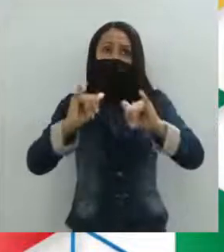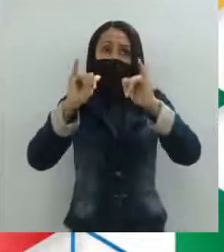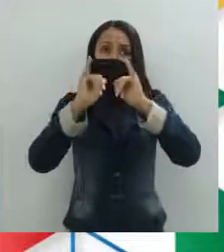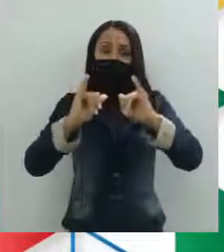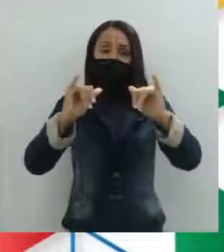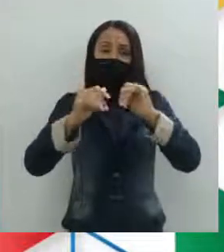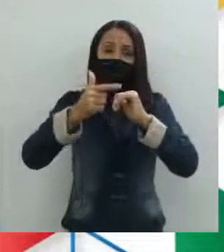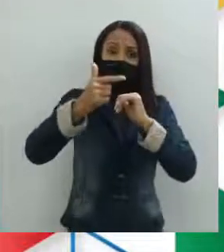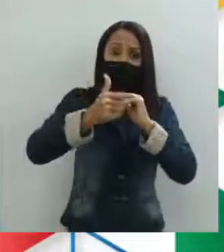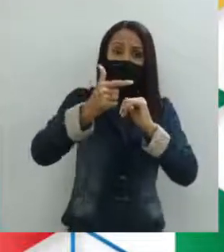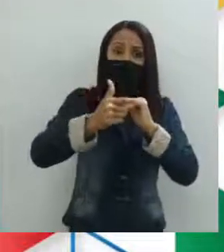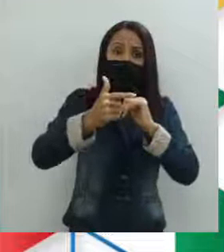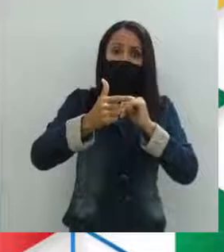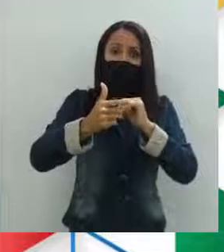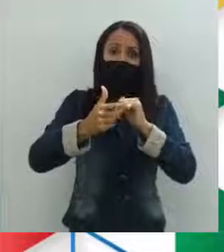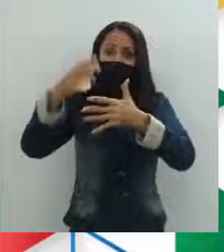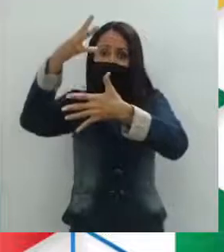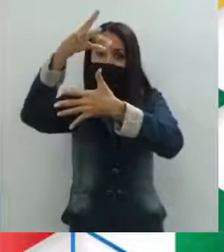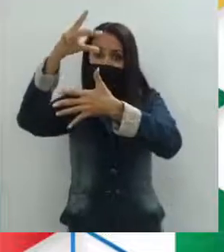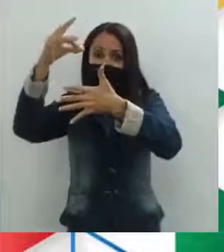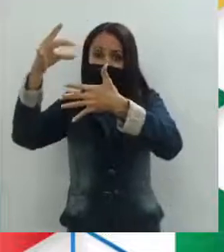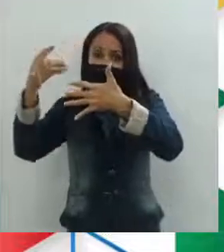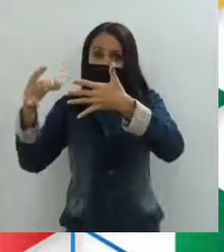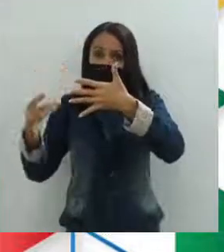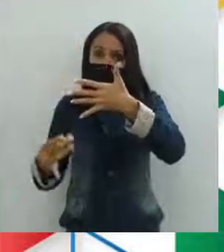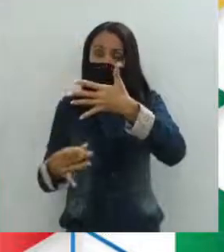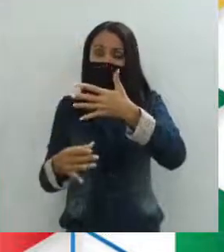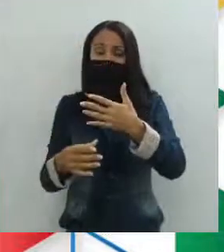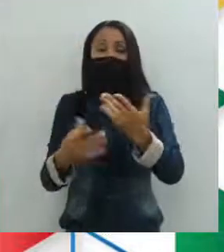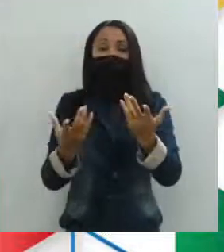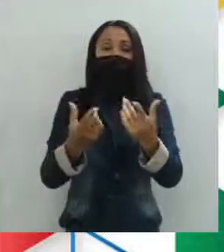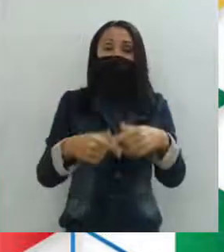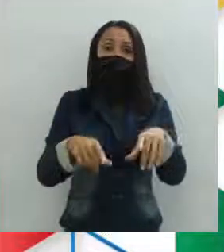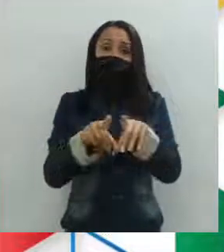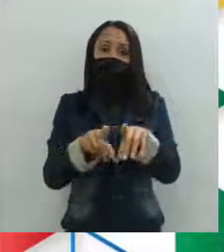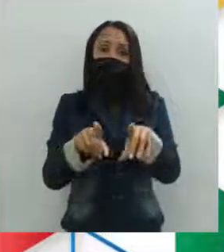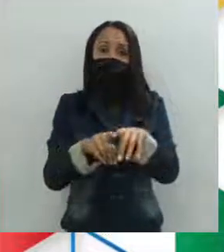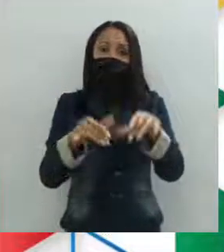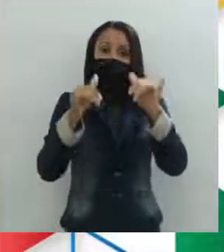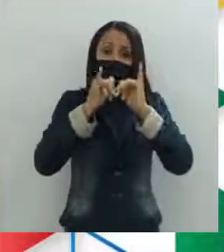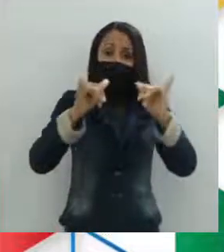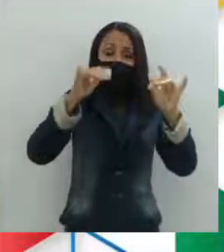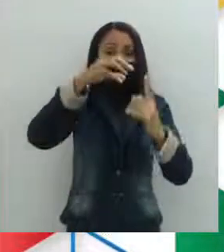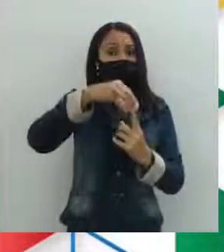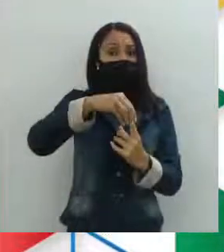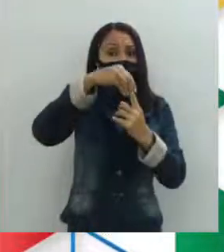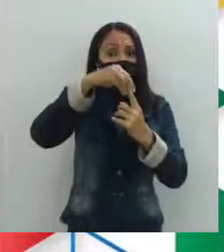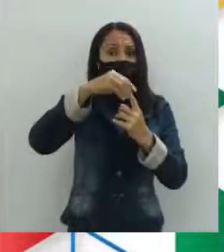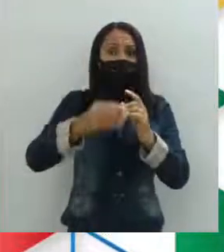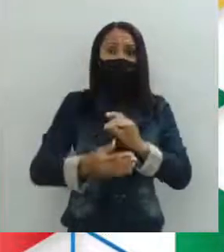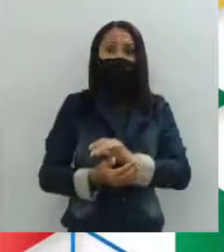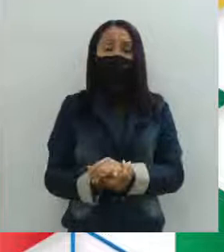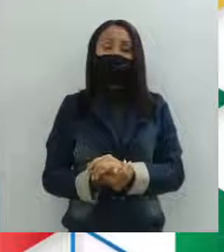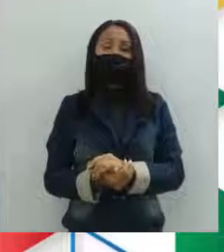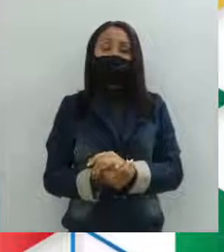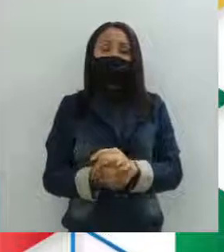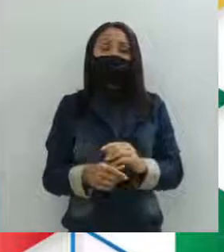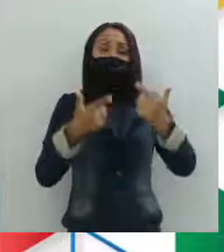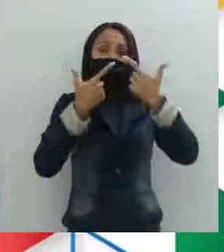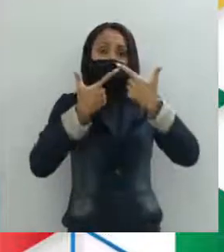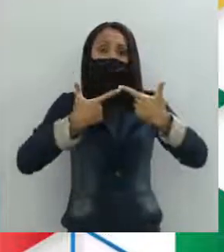informações secundárias e detalhes, como também a informação principal. A linguagem deve